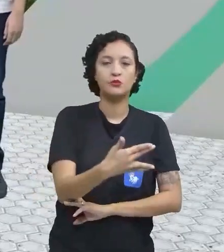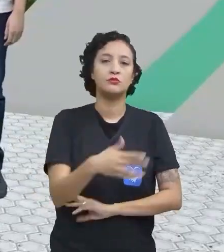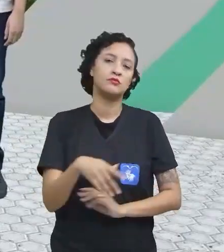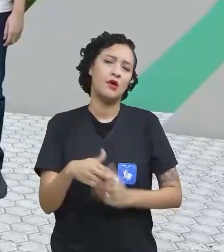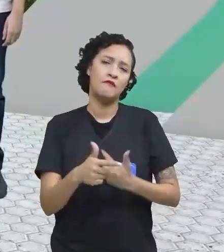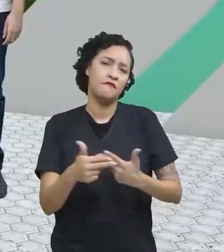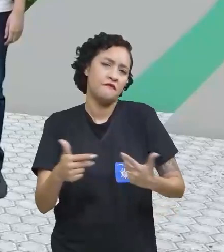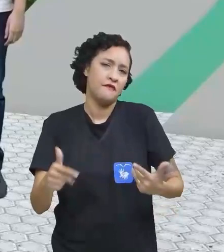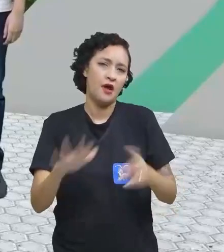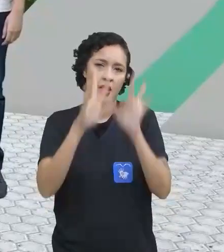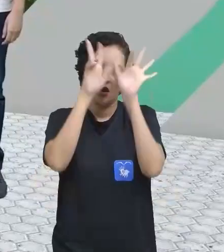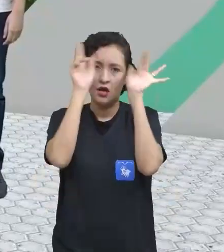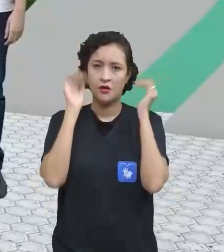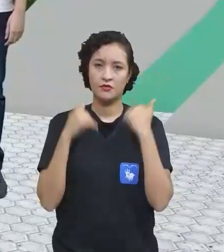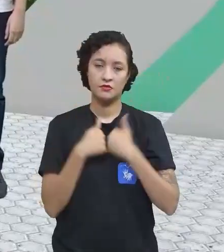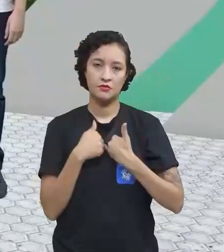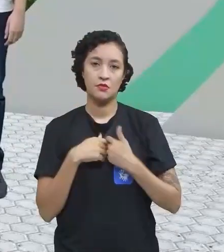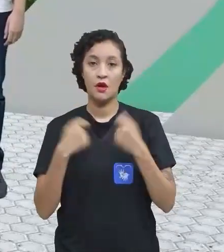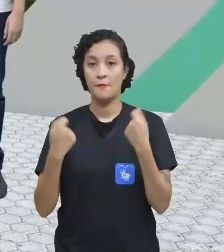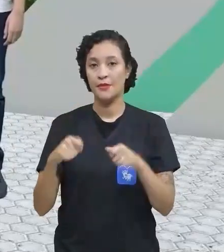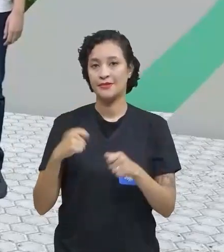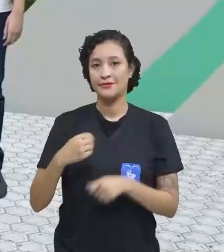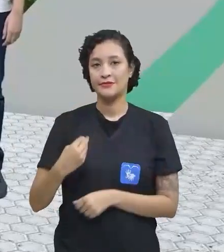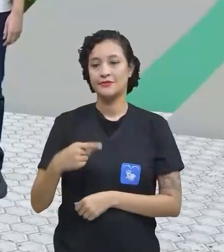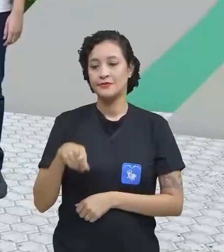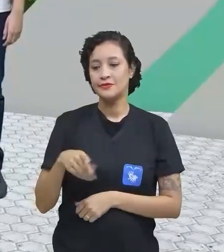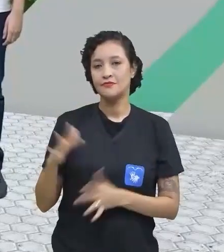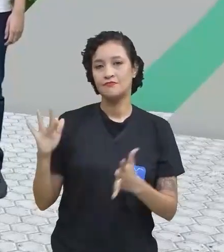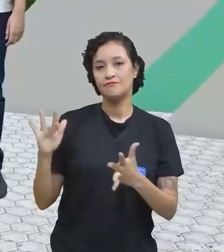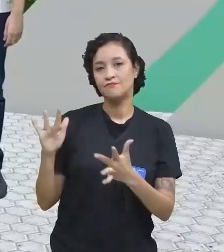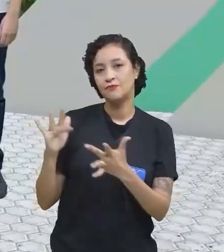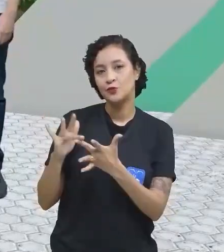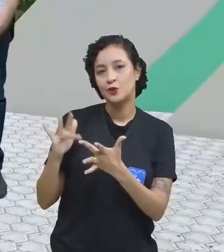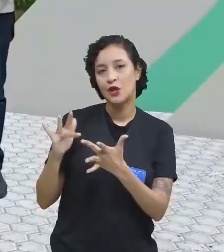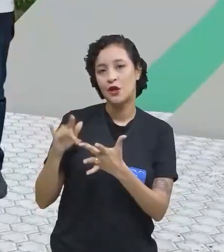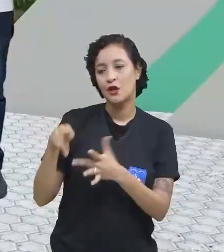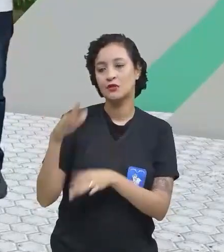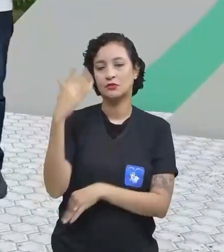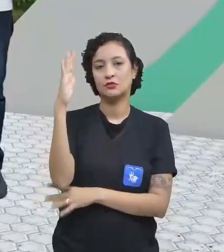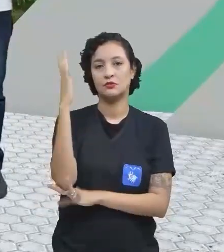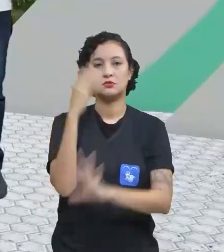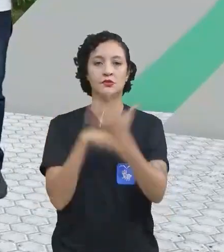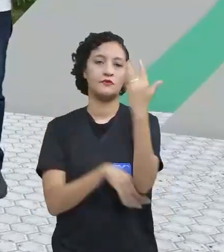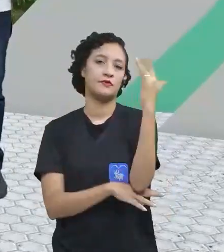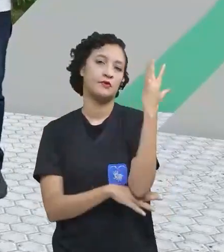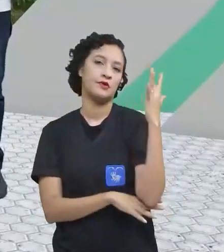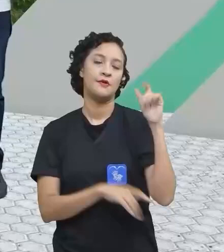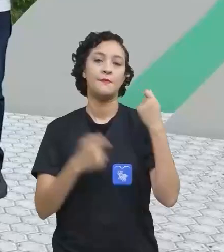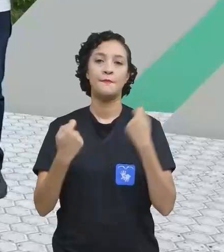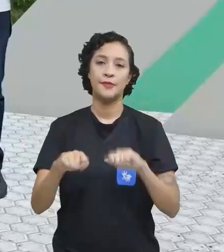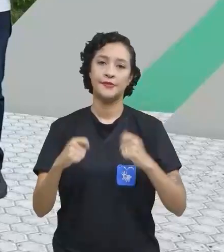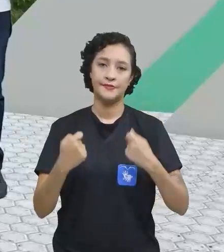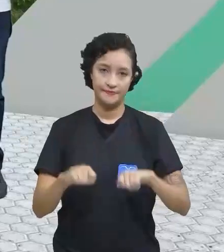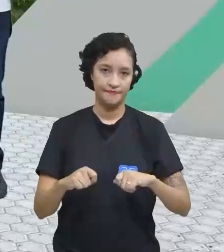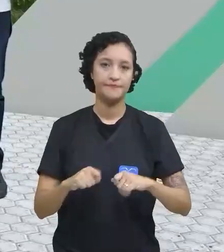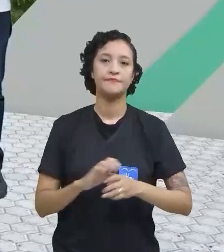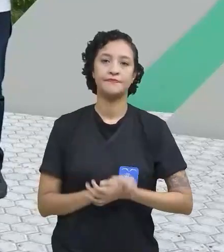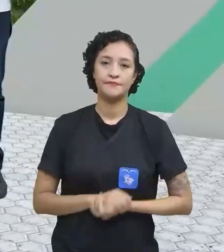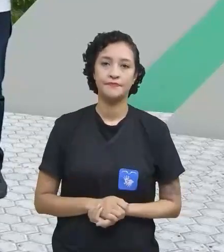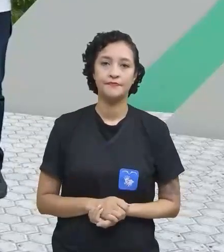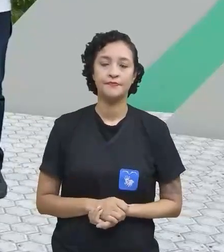né? Eles precisam de todo esse ambiente, né, de toda essa energia que a floresta possui. Então, como nós